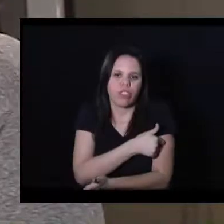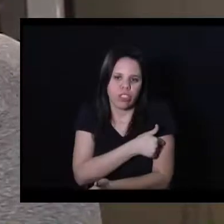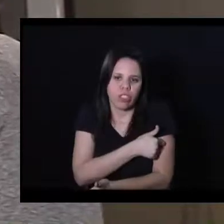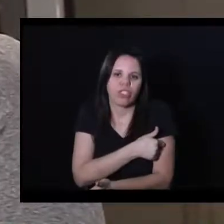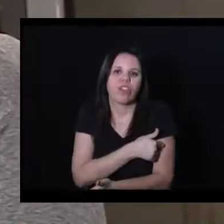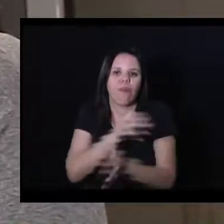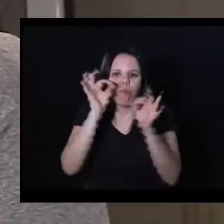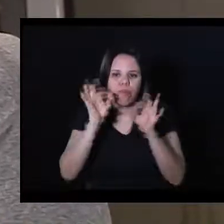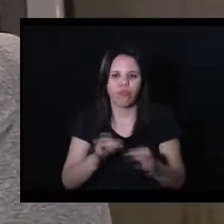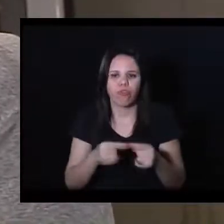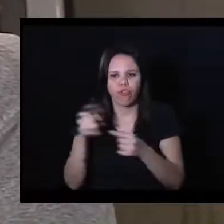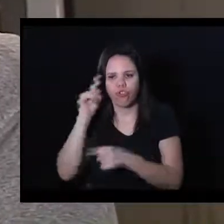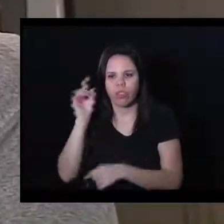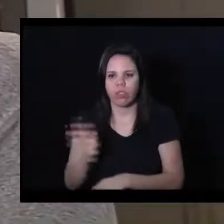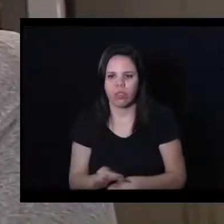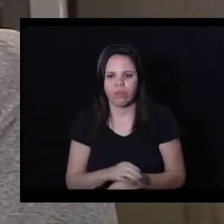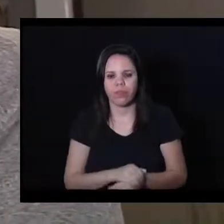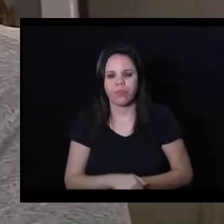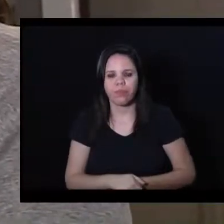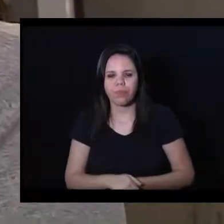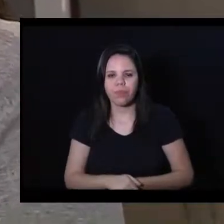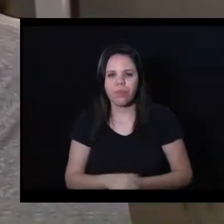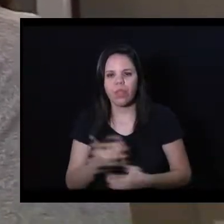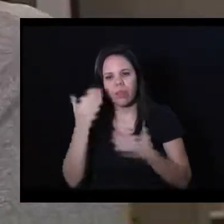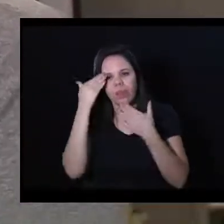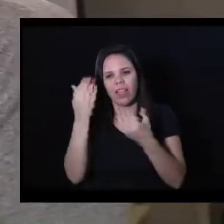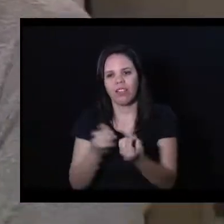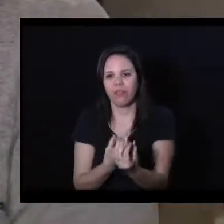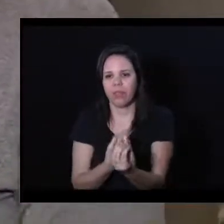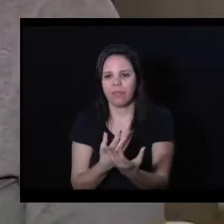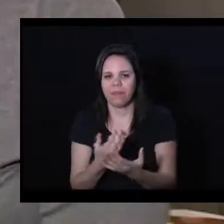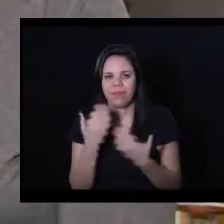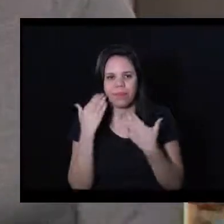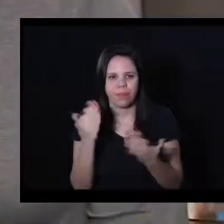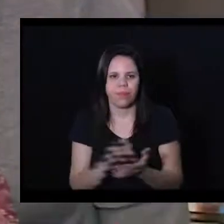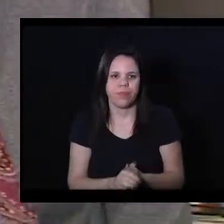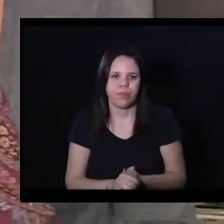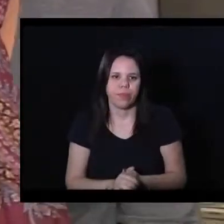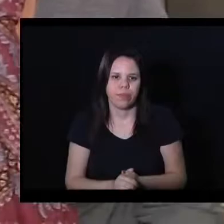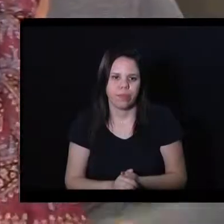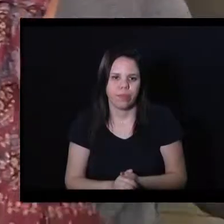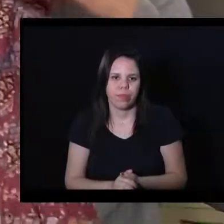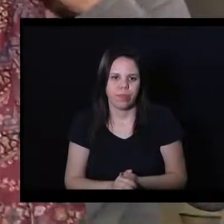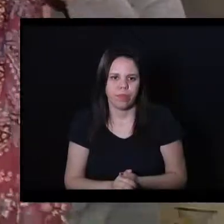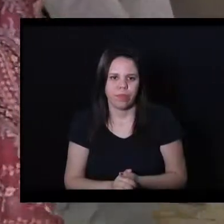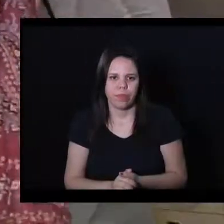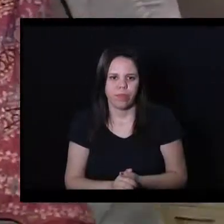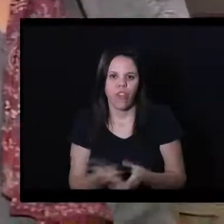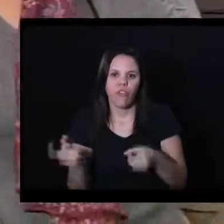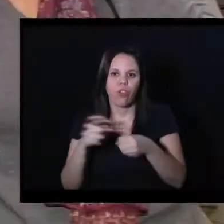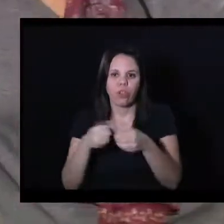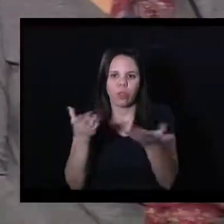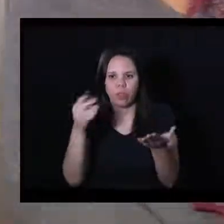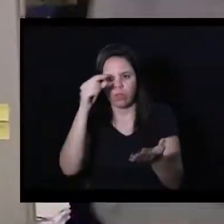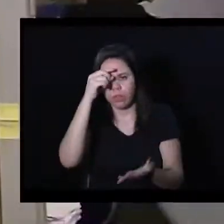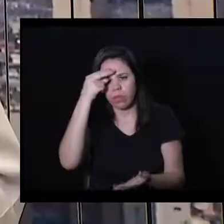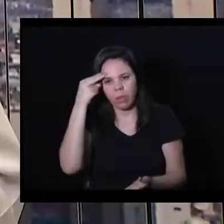forma correta. Obrigado pelas informações. Muito obrigada. Então tá bom, muito obrigado. Voltamos com você,